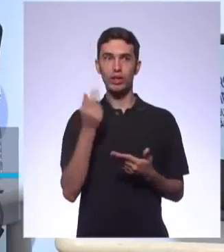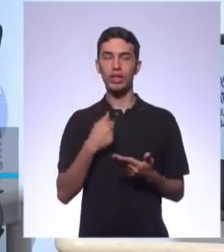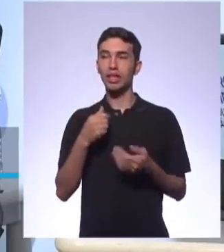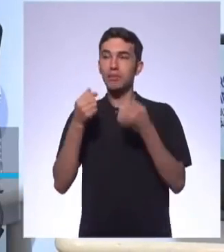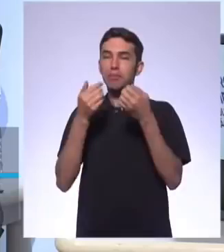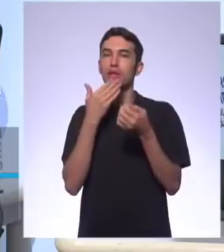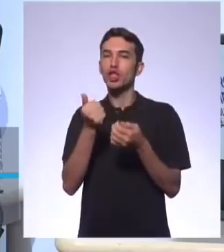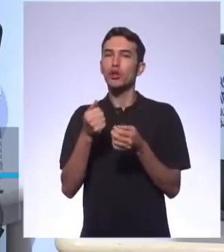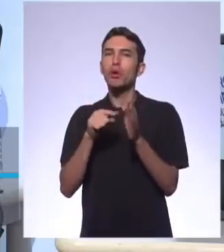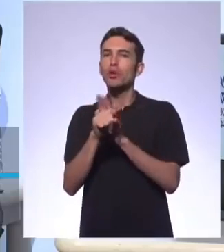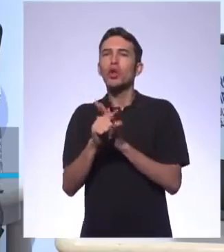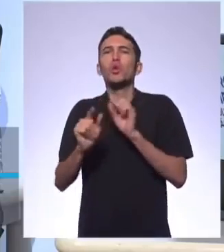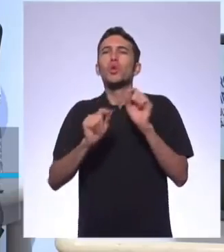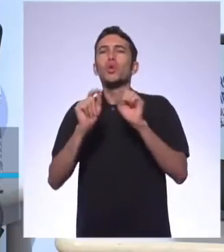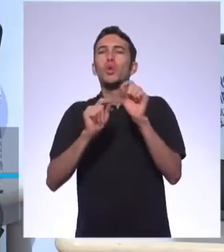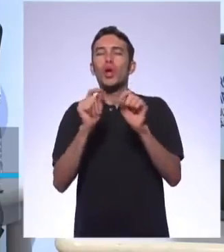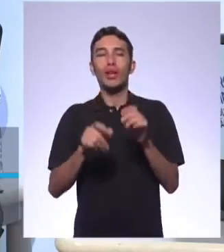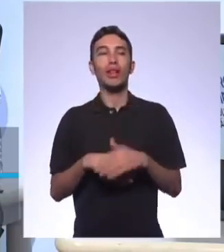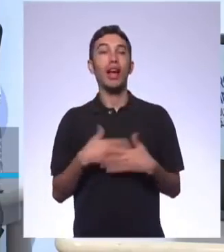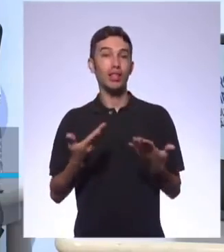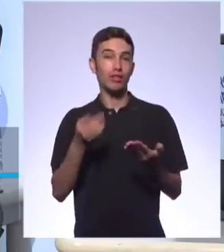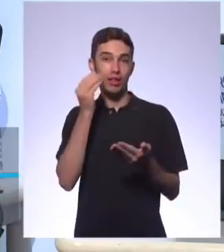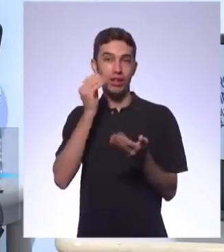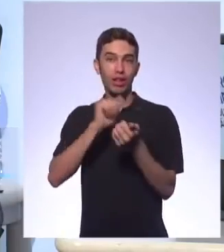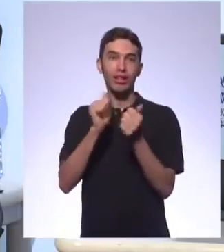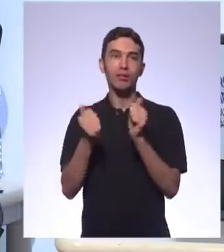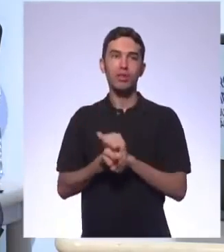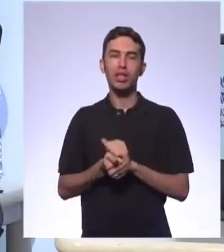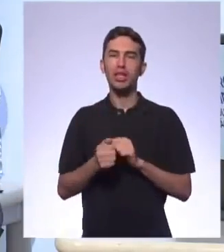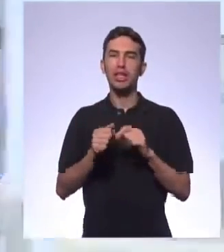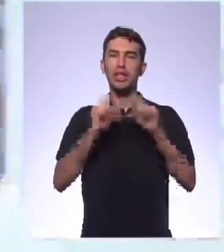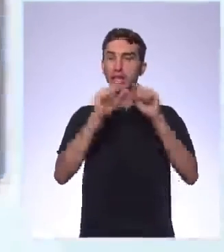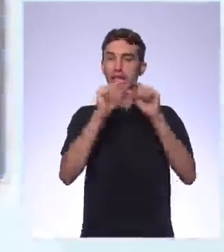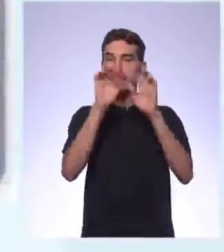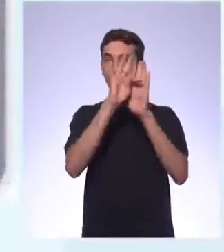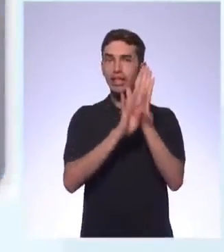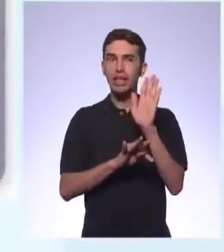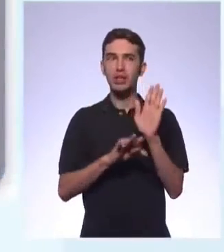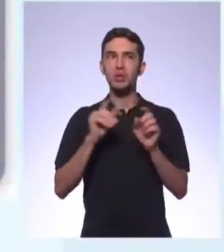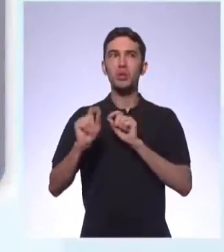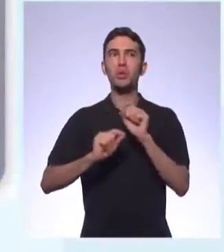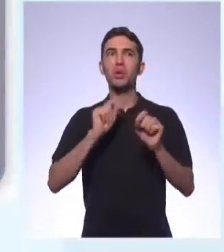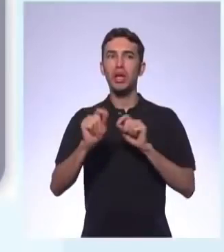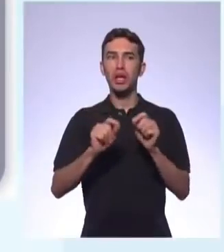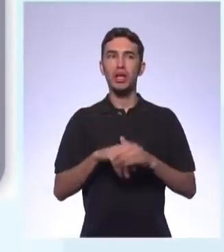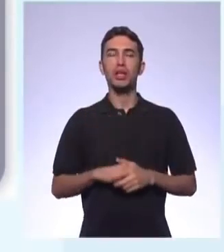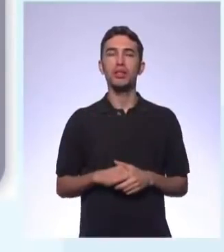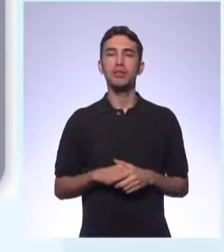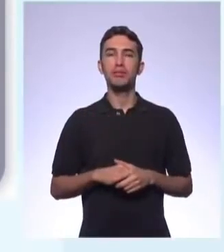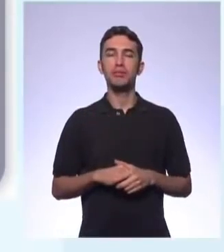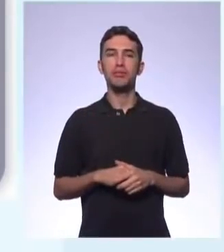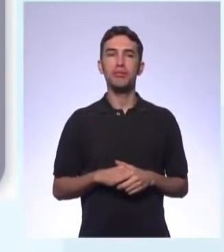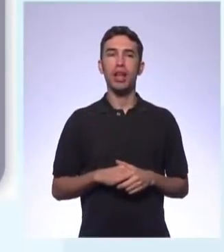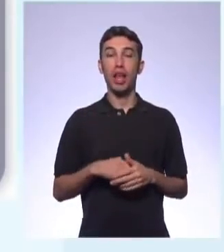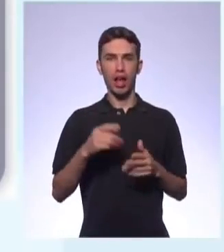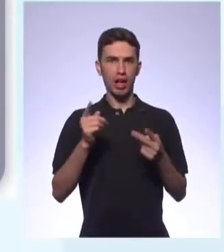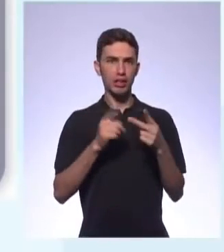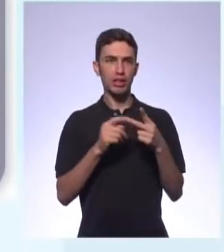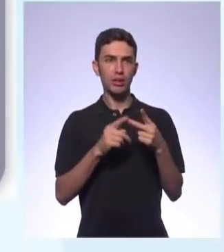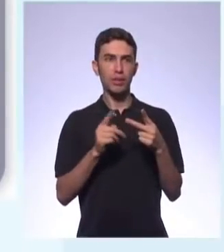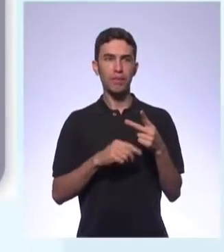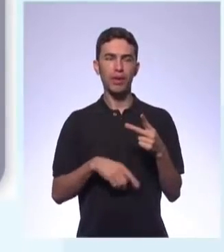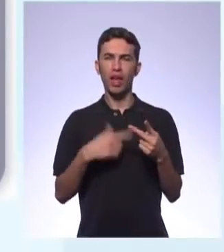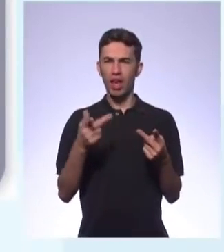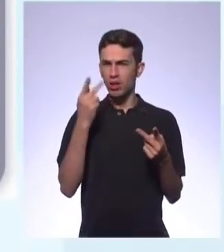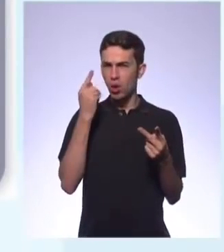vai analisar aí esse texto. Então, que texto é esse que acabamos de ler? E depois, é comum observar